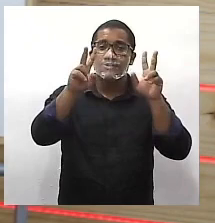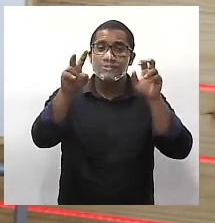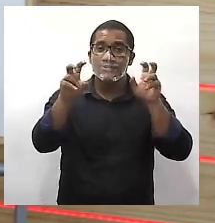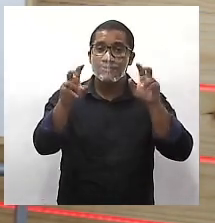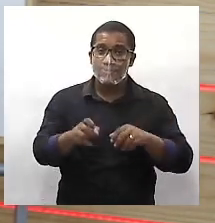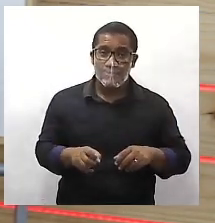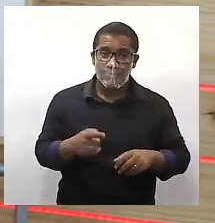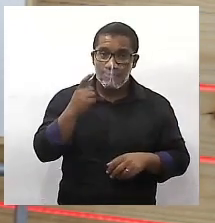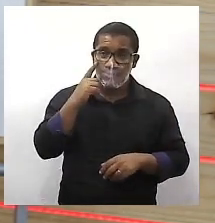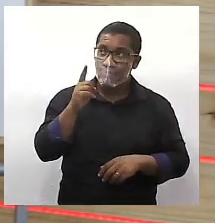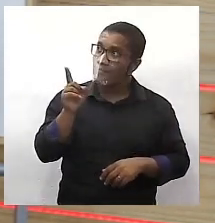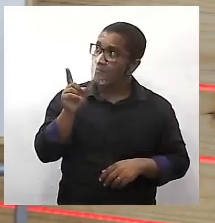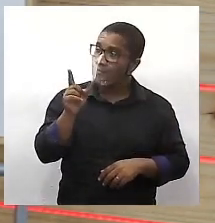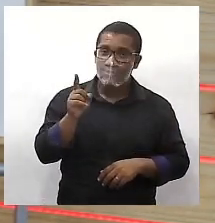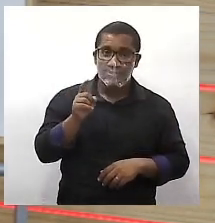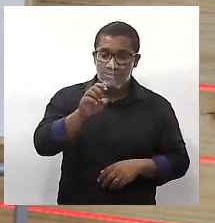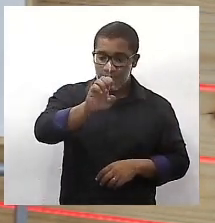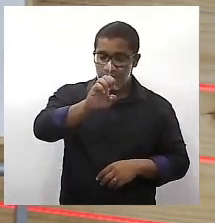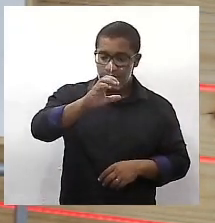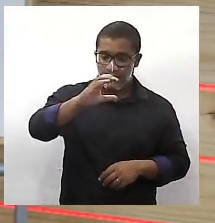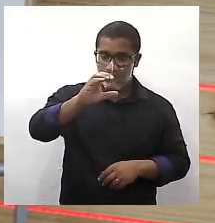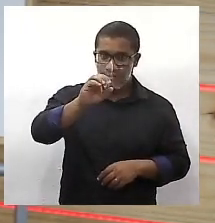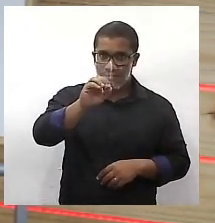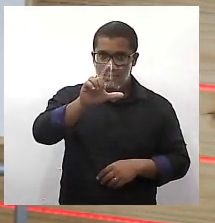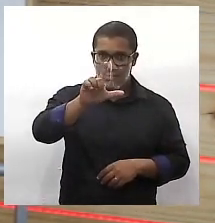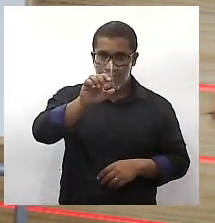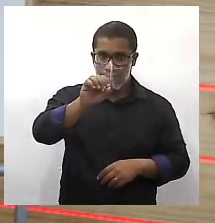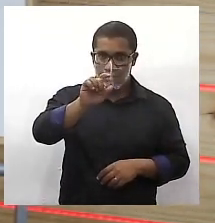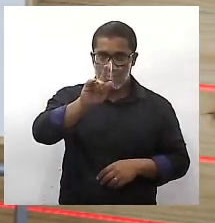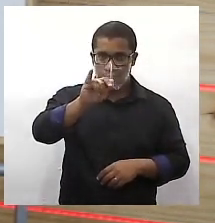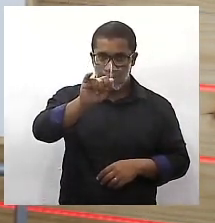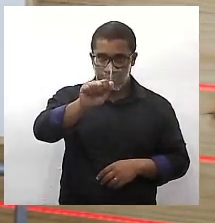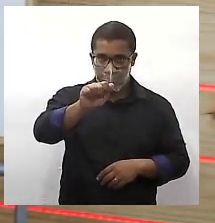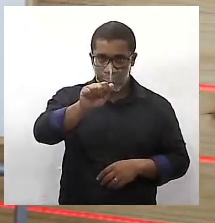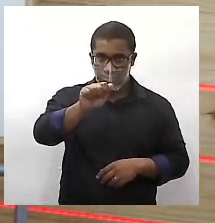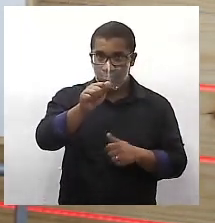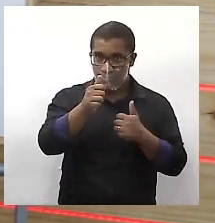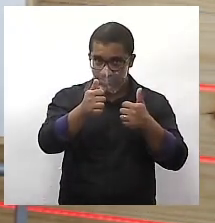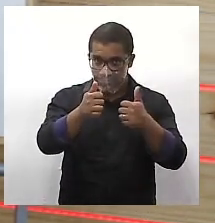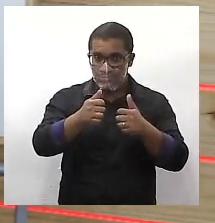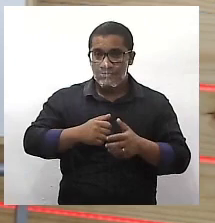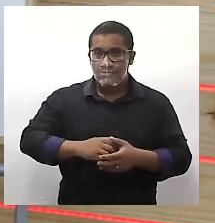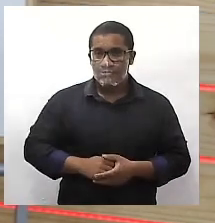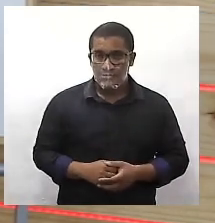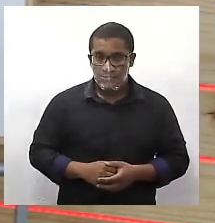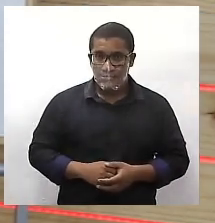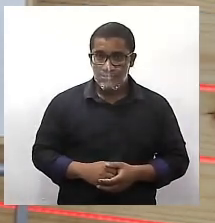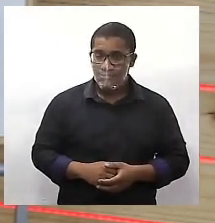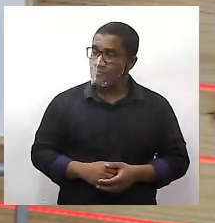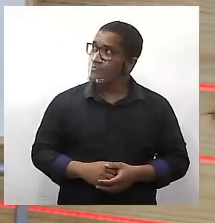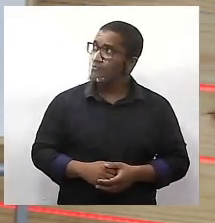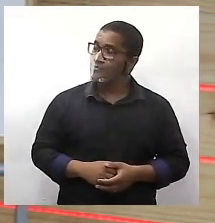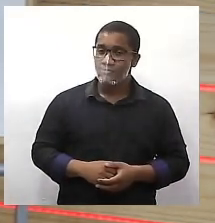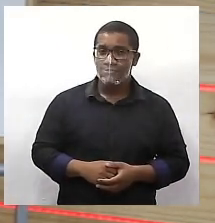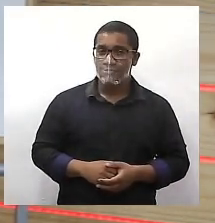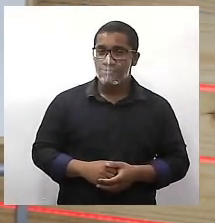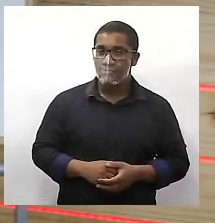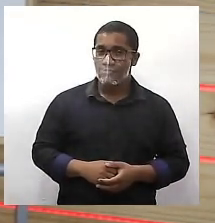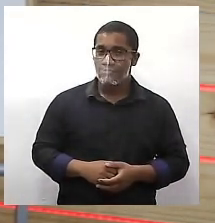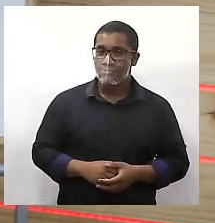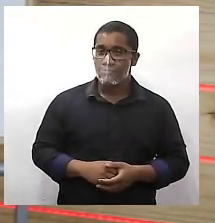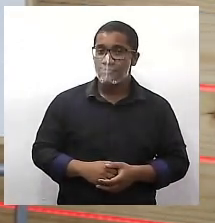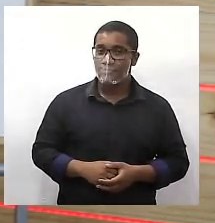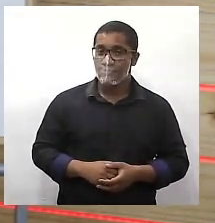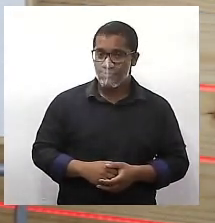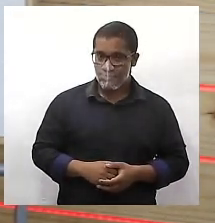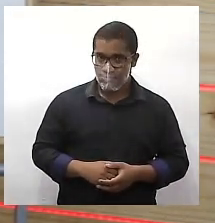ecologia. Ó, a nossa primeira obrigação do ano vai ser exatamente ecologia. A